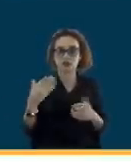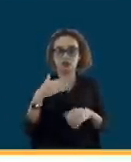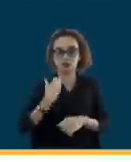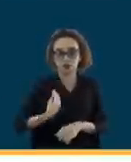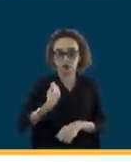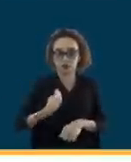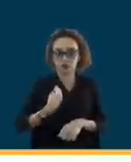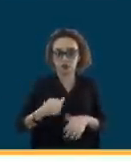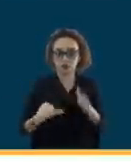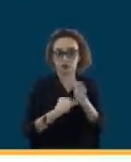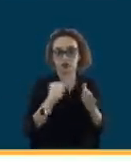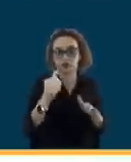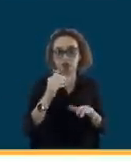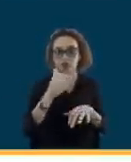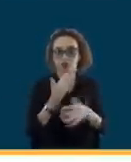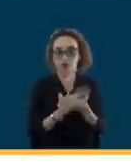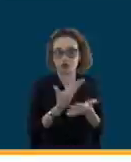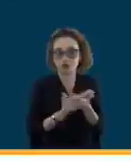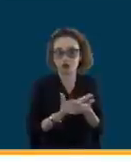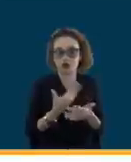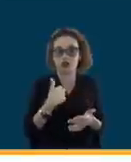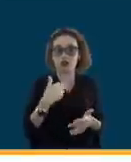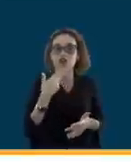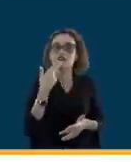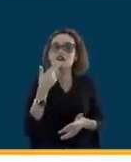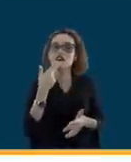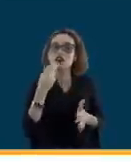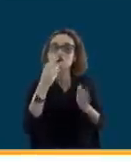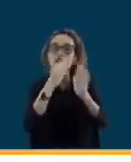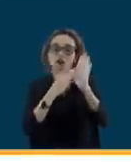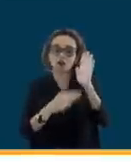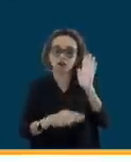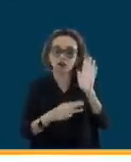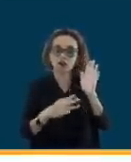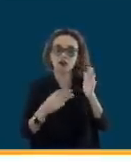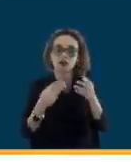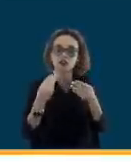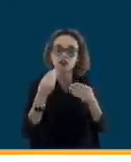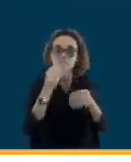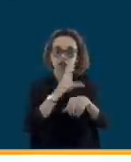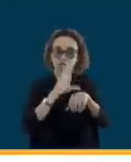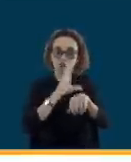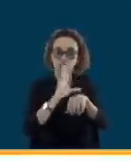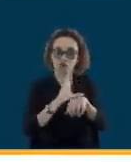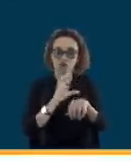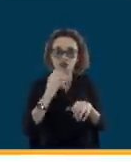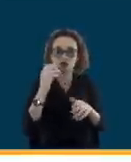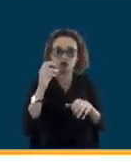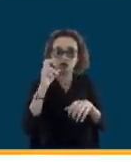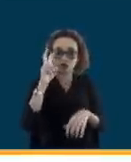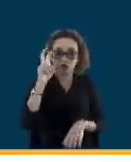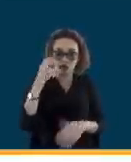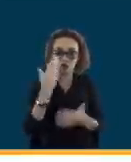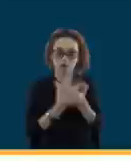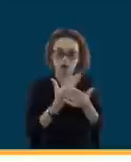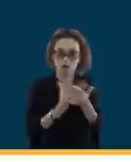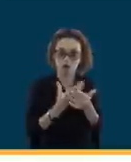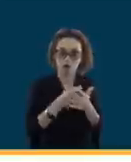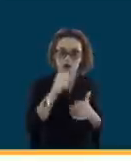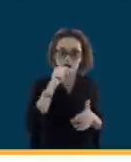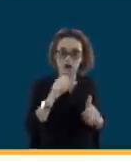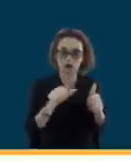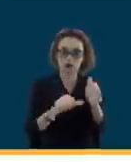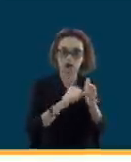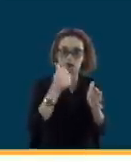sobre a metodologia e o encadeamento do curso, né? Serão 5 aulas, essa é uma primeira aula